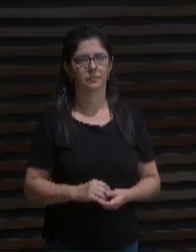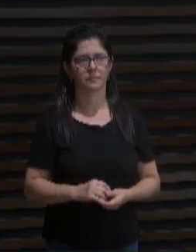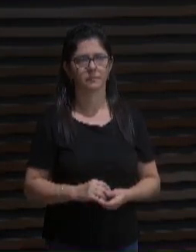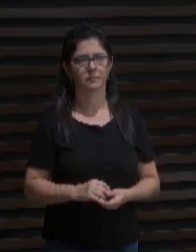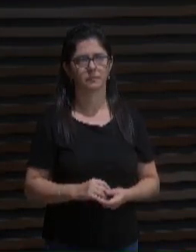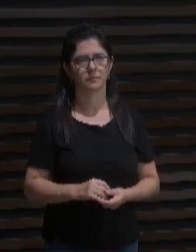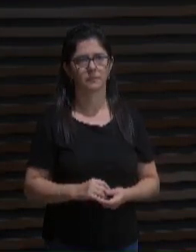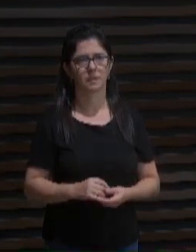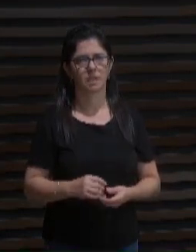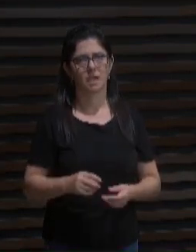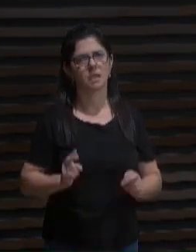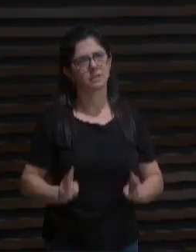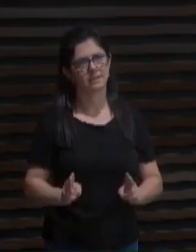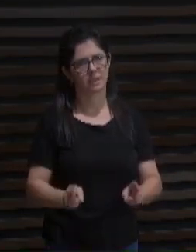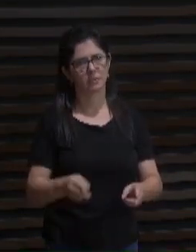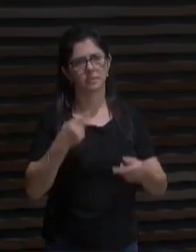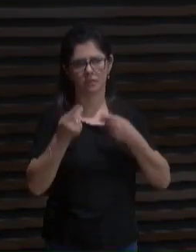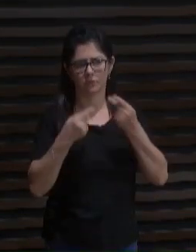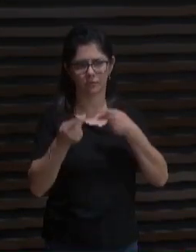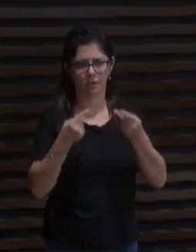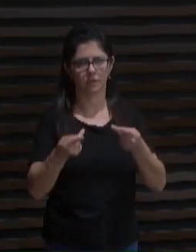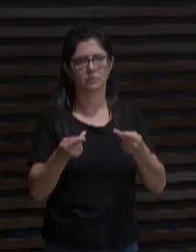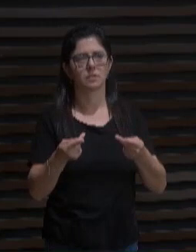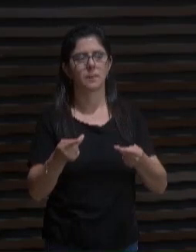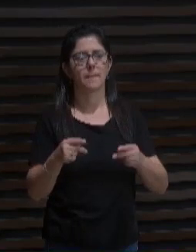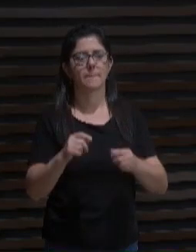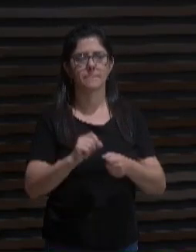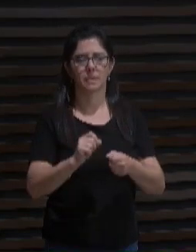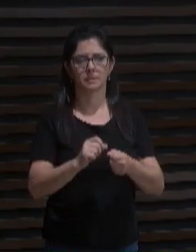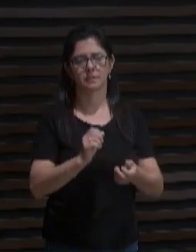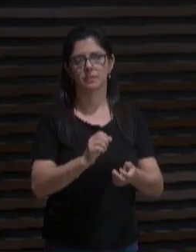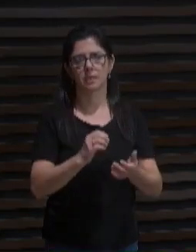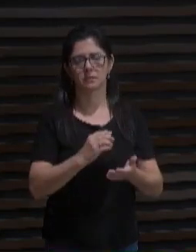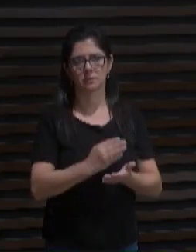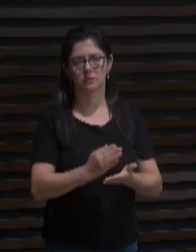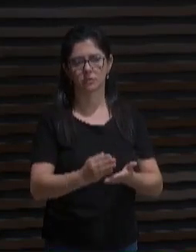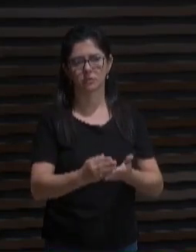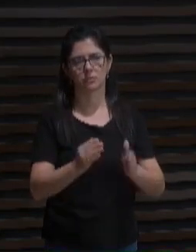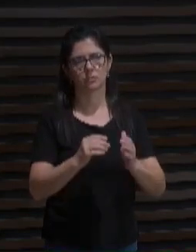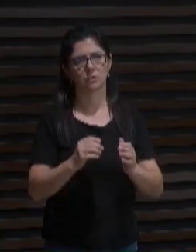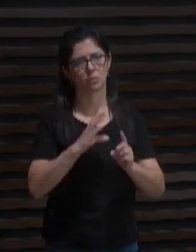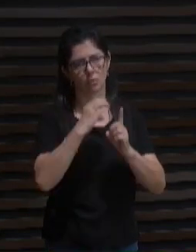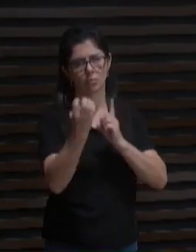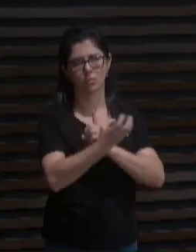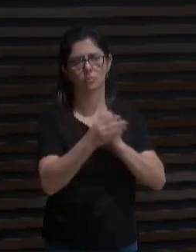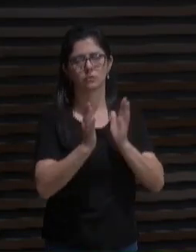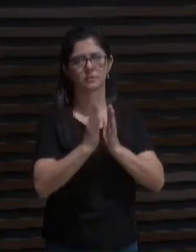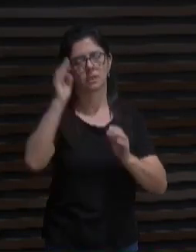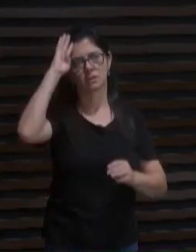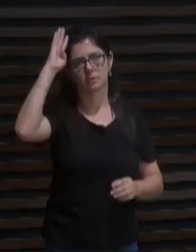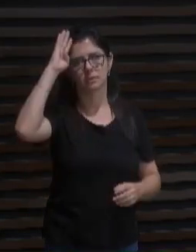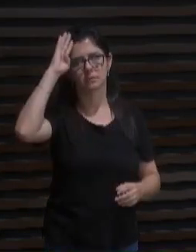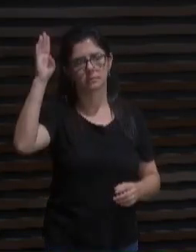Eu sempre digo, participe dentro da possibilidade dos nossos cultos de oração. Nós temos aqui na quarta-feira tão precioso,